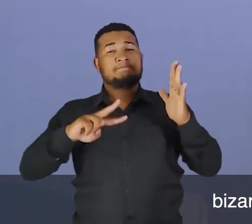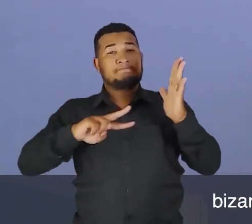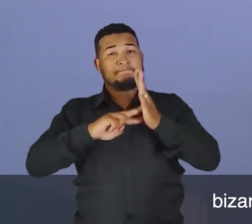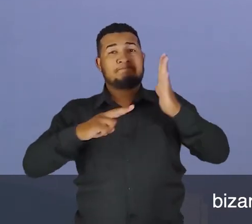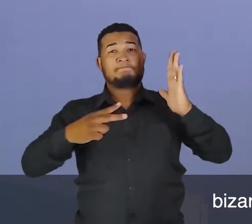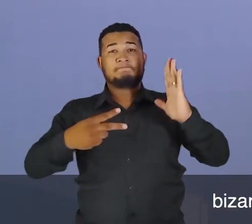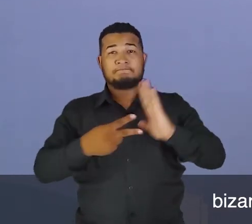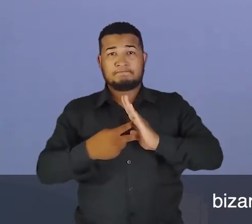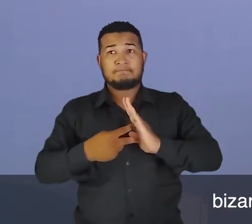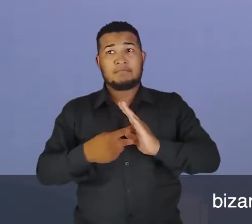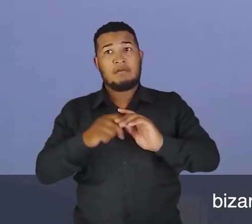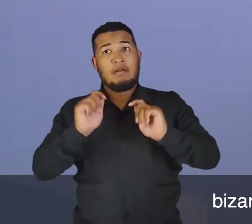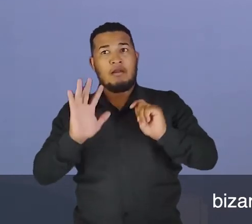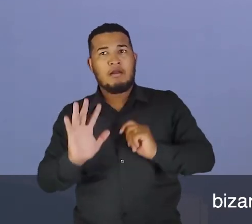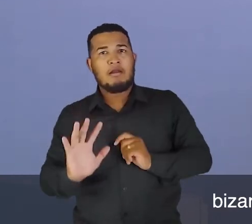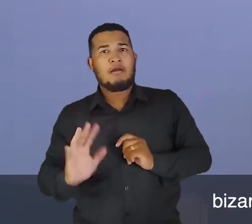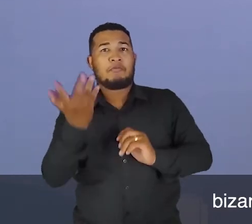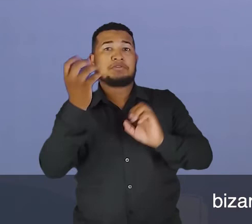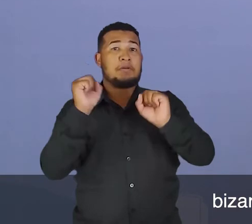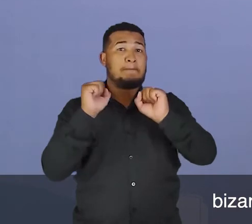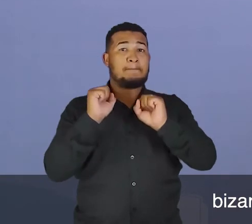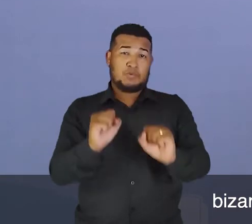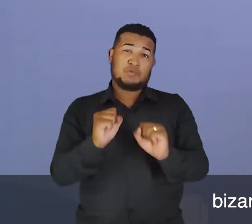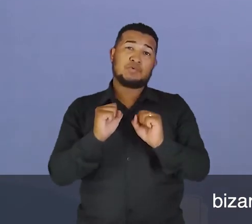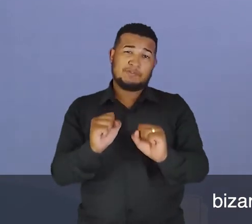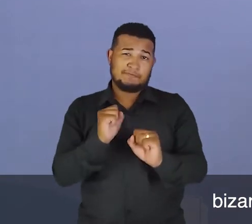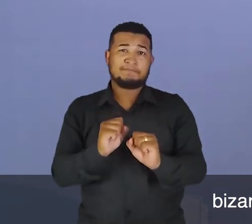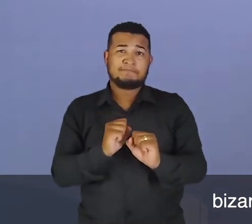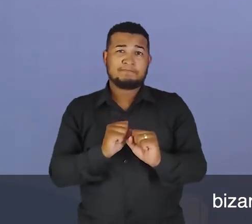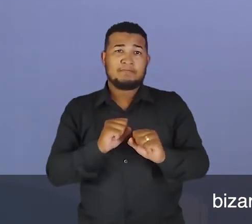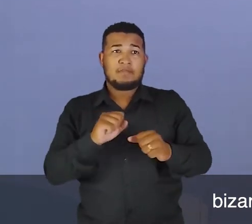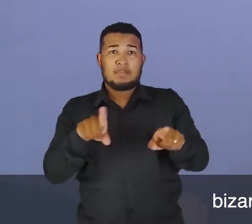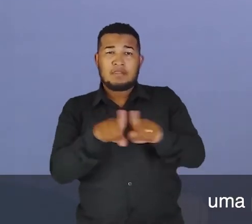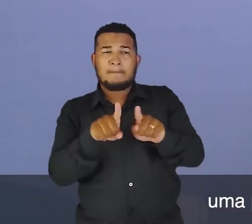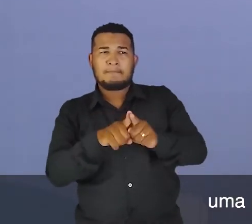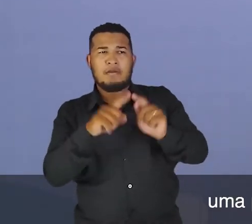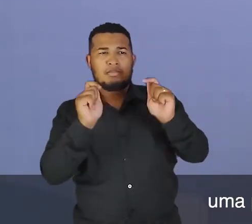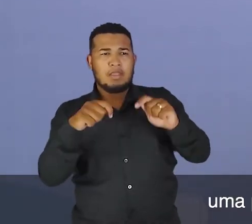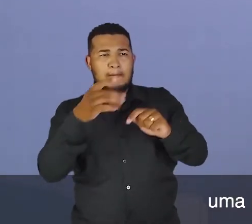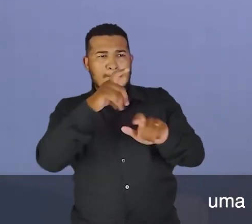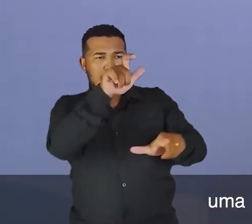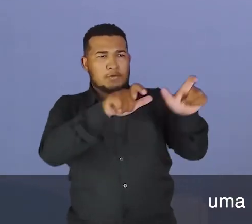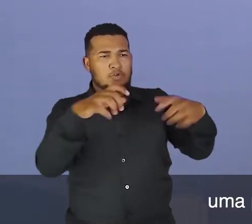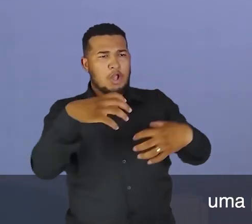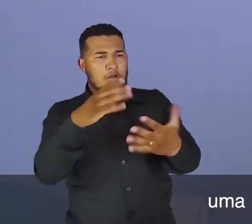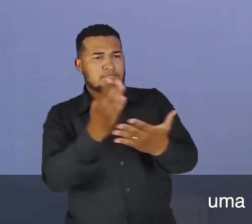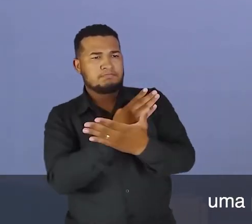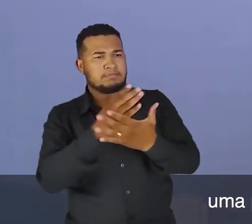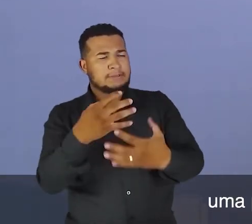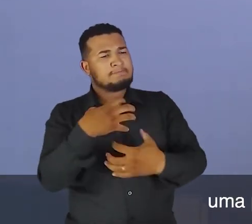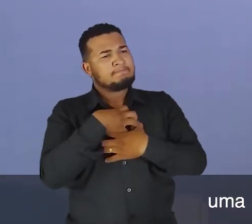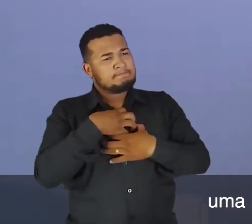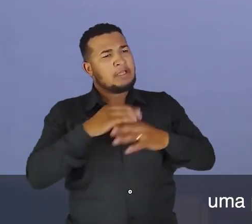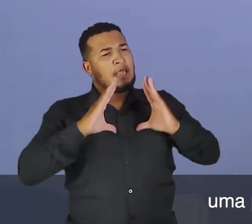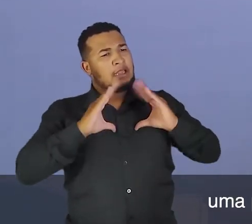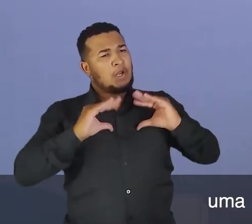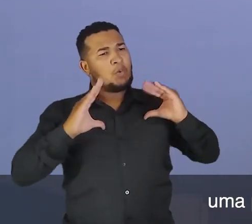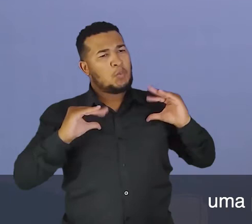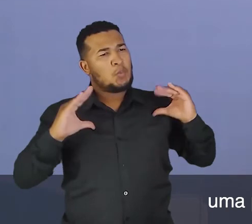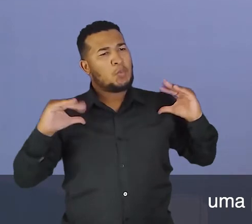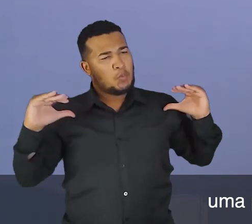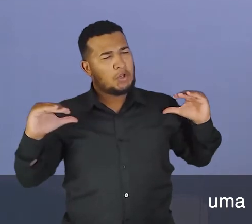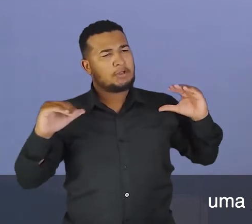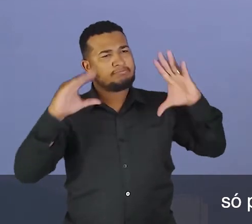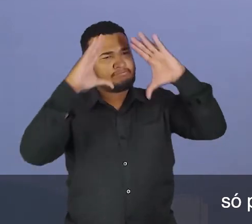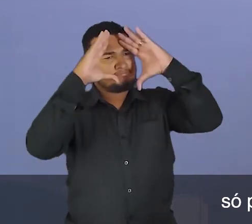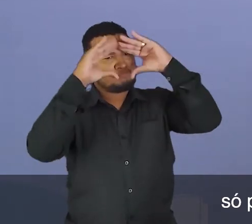que pode acontecer. Algo que pode tranquilizar uma pessoa, e essa pessoa que fica tranquilizada